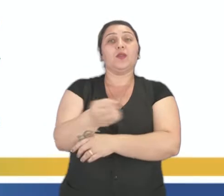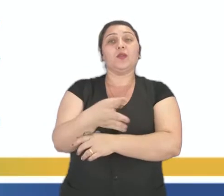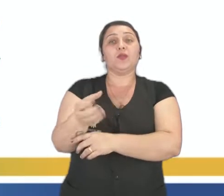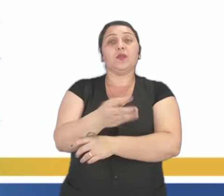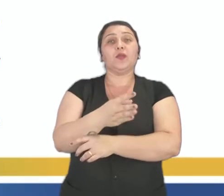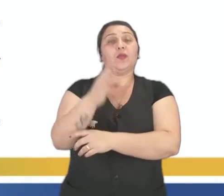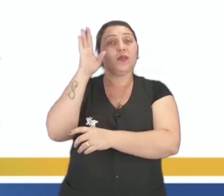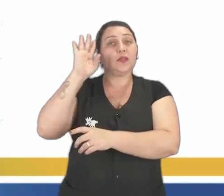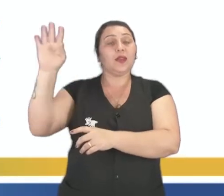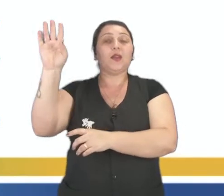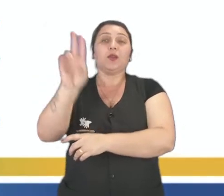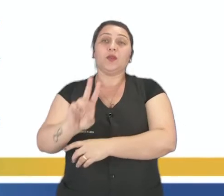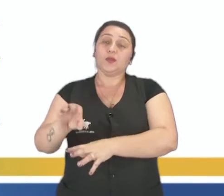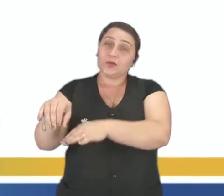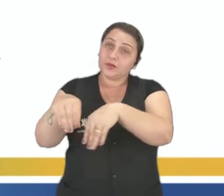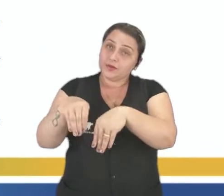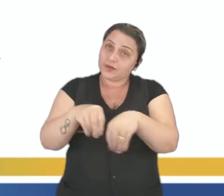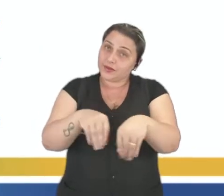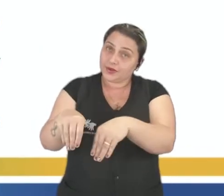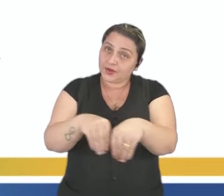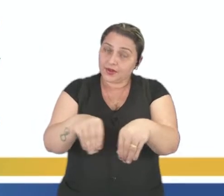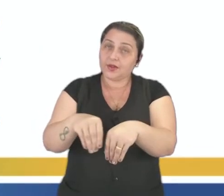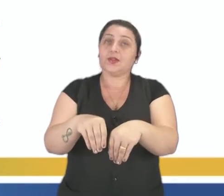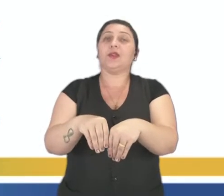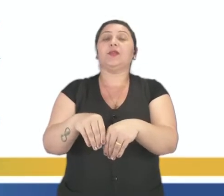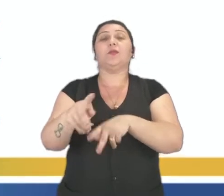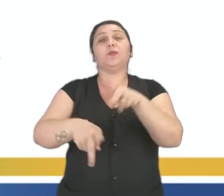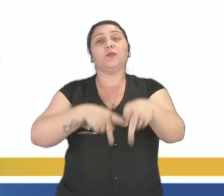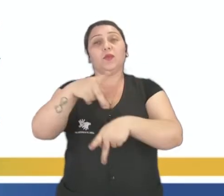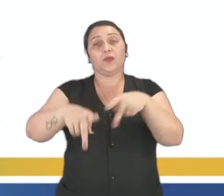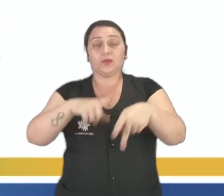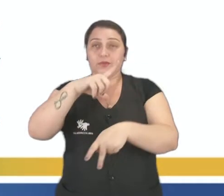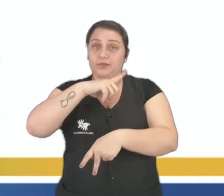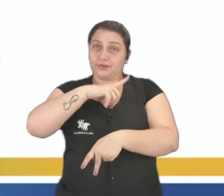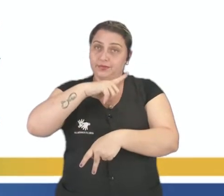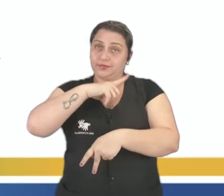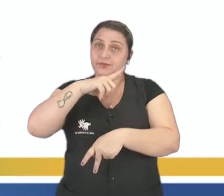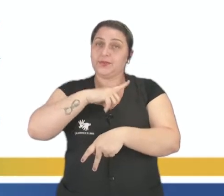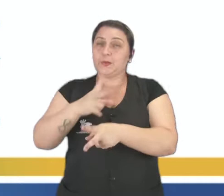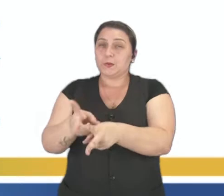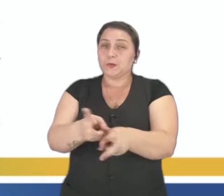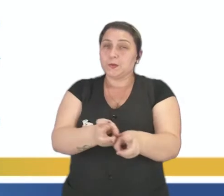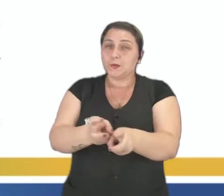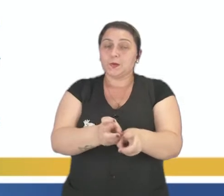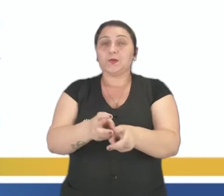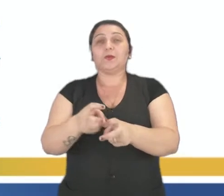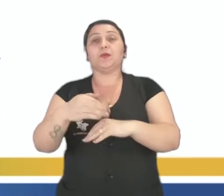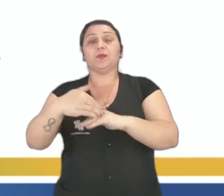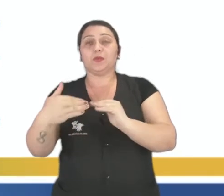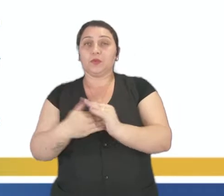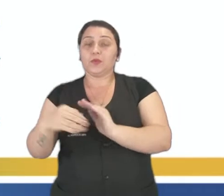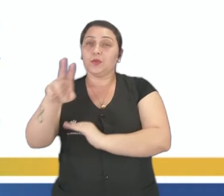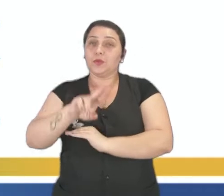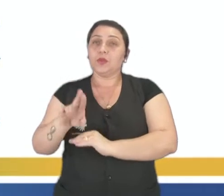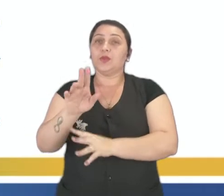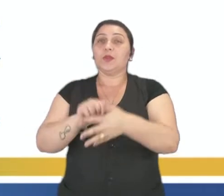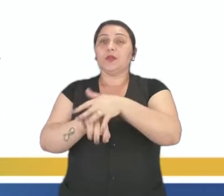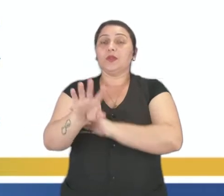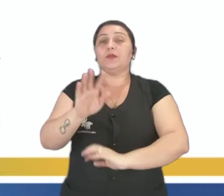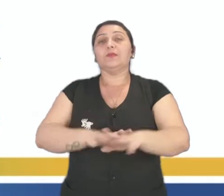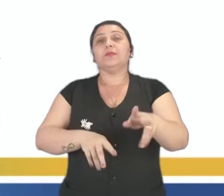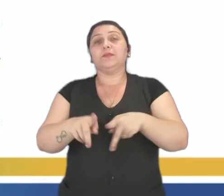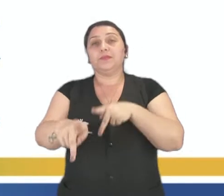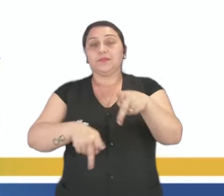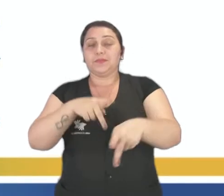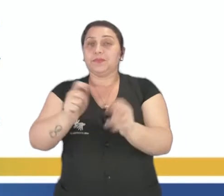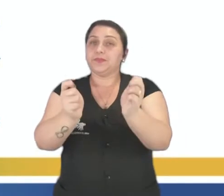terras, usaram essas terras com os povos que existiam ali para poder extrair tudo que tinha, usar a mão de obra daquela população